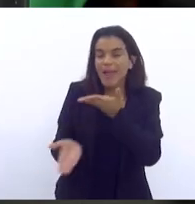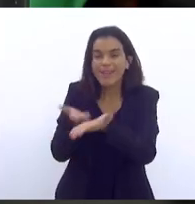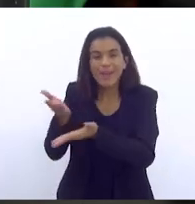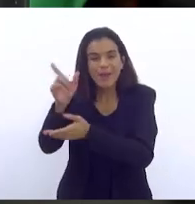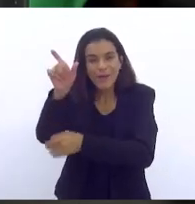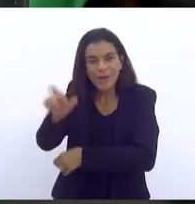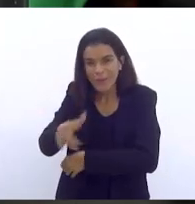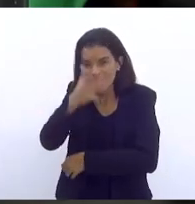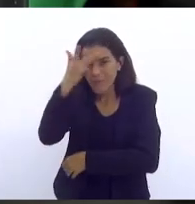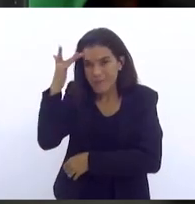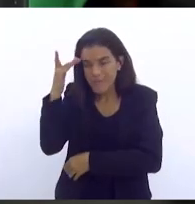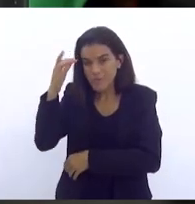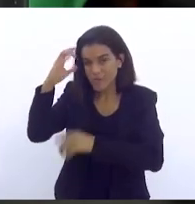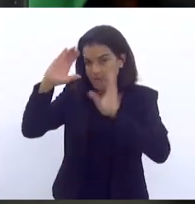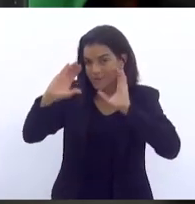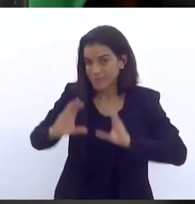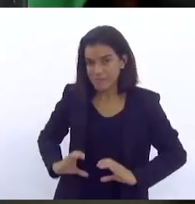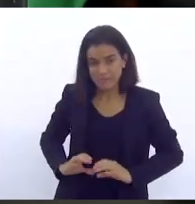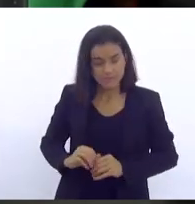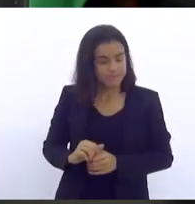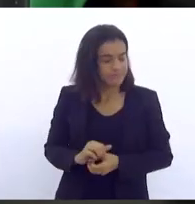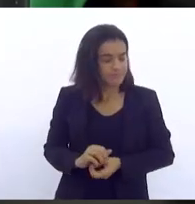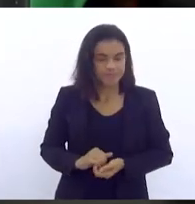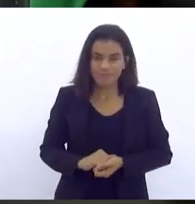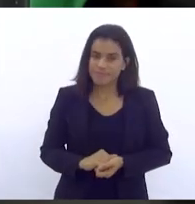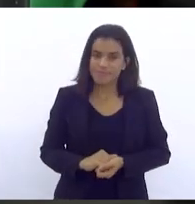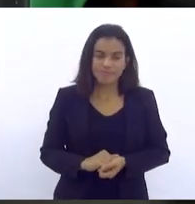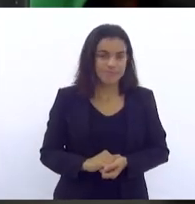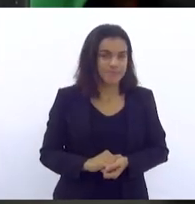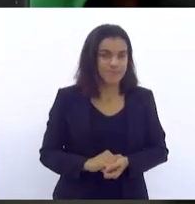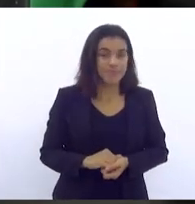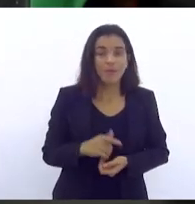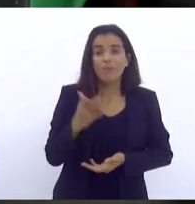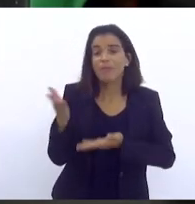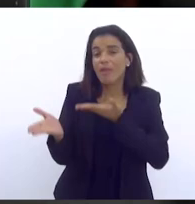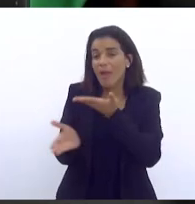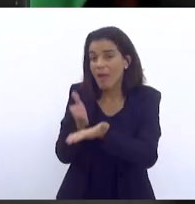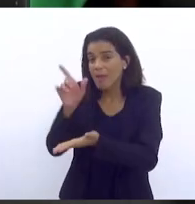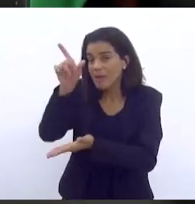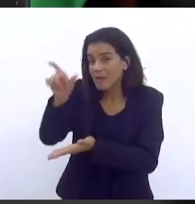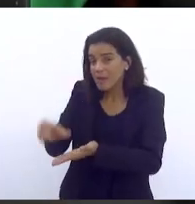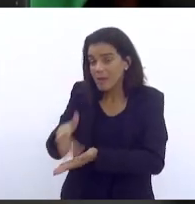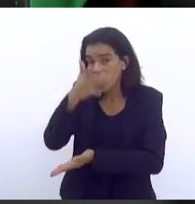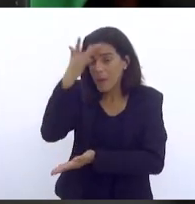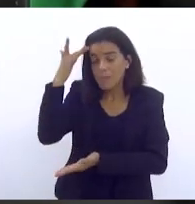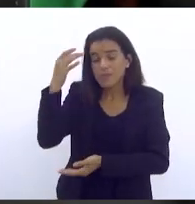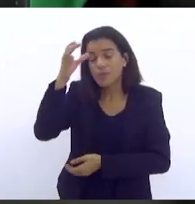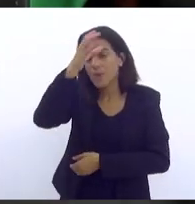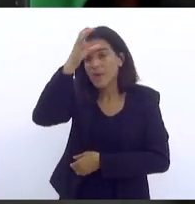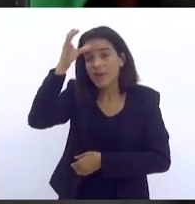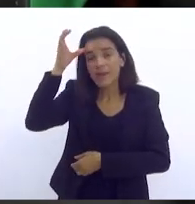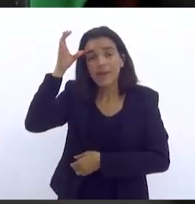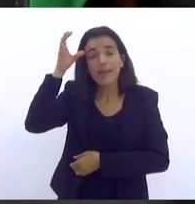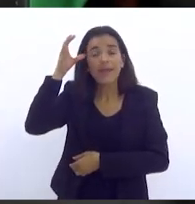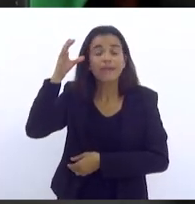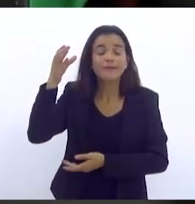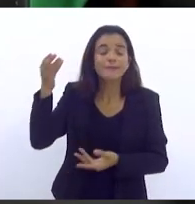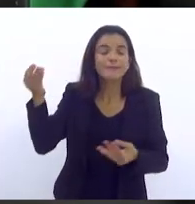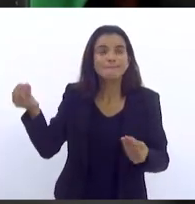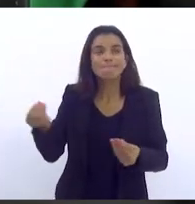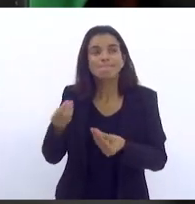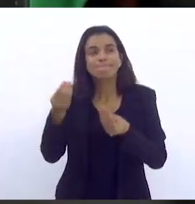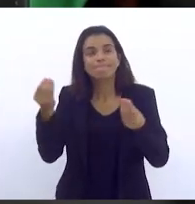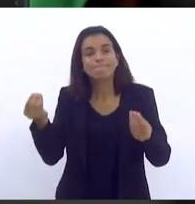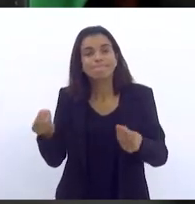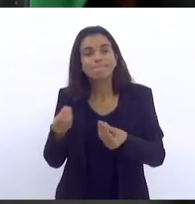pessoa como um cidadão para usarmos um termo mais correto Mas como como um cliente que